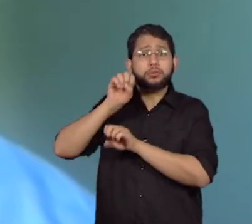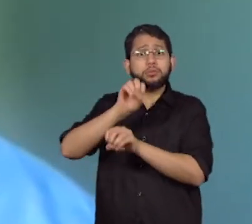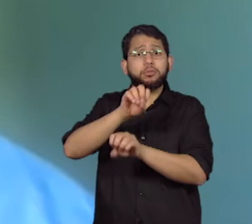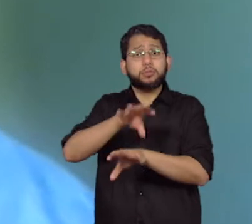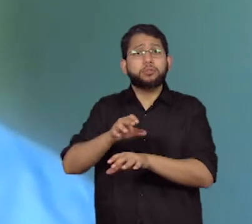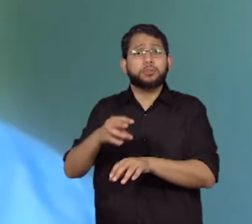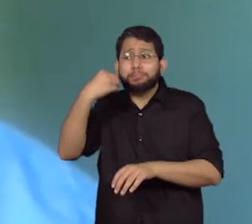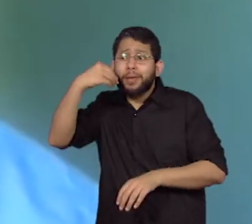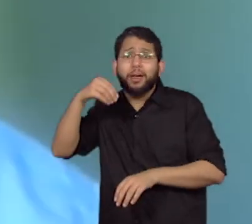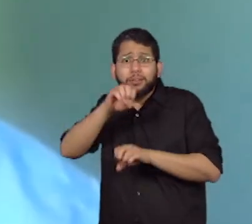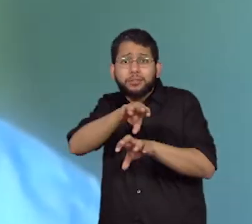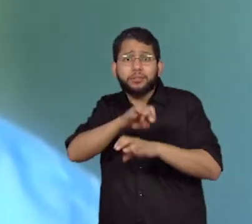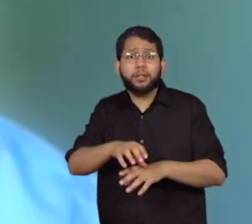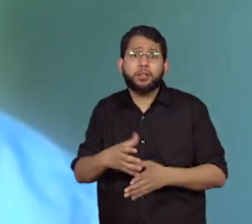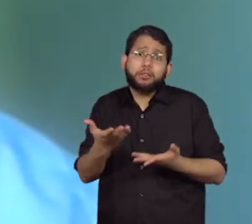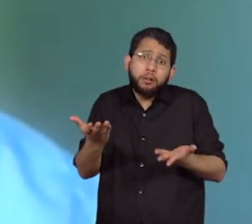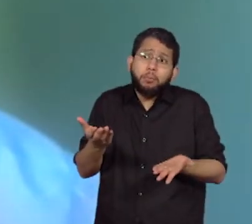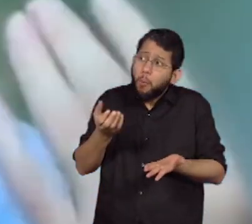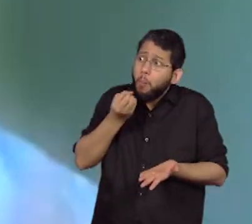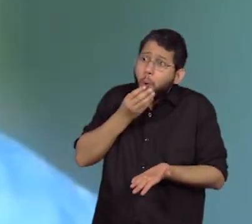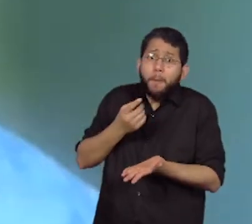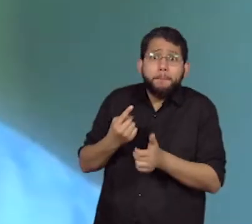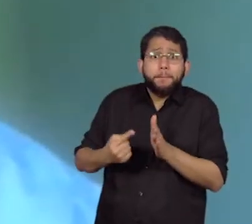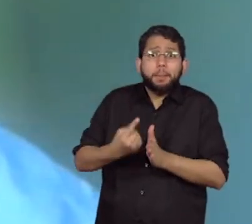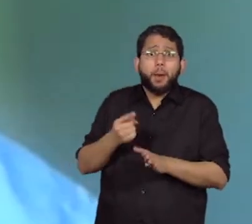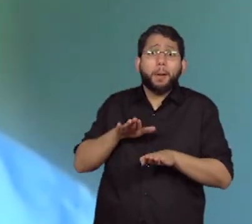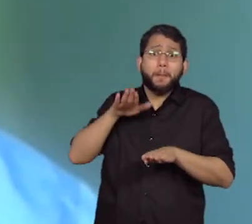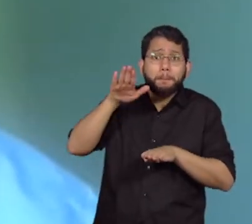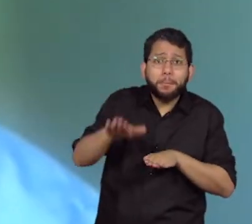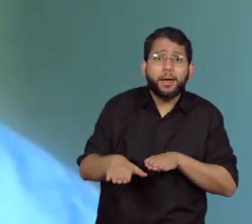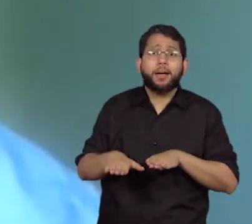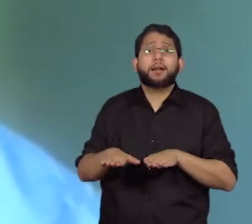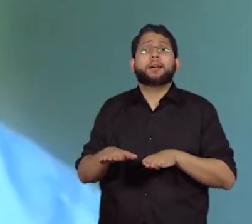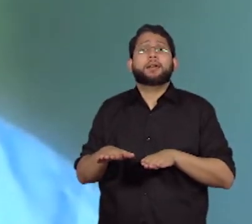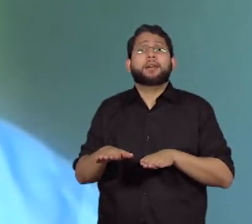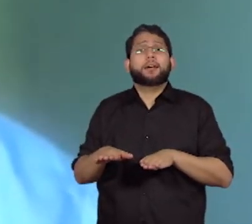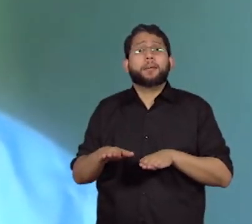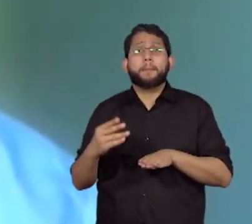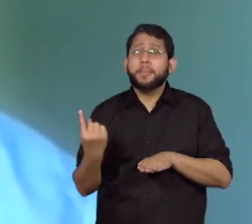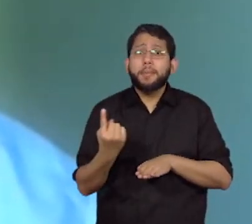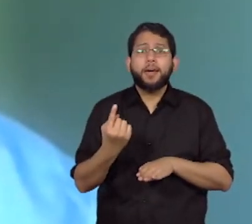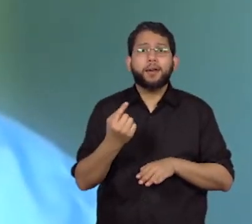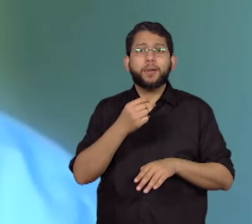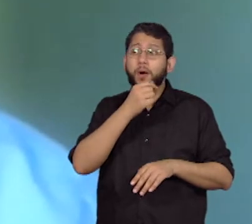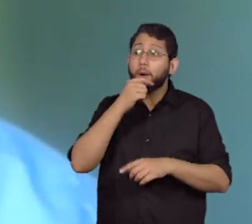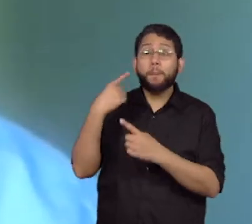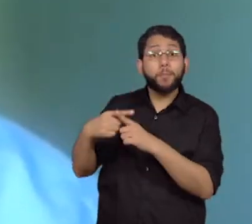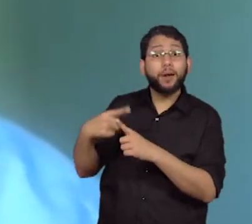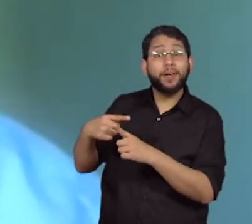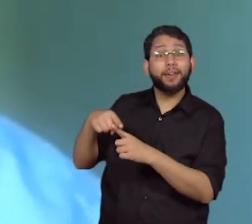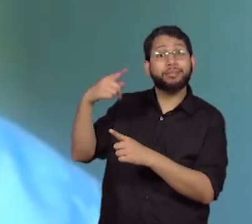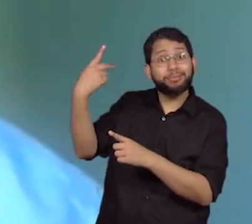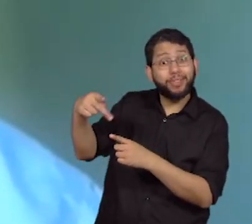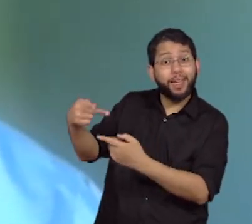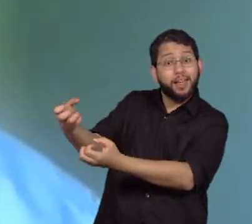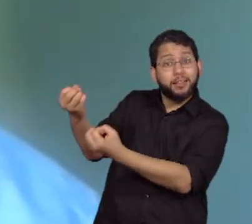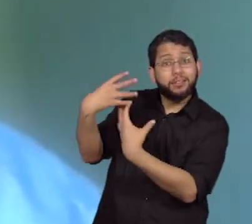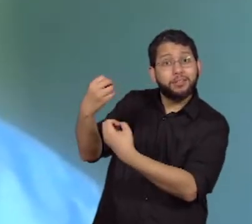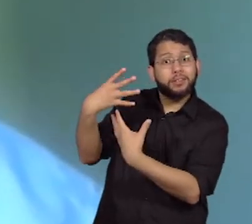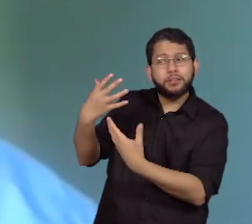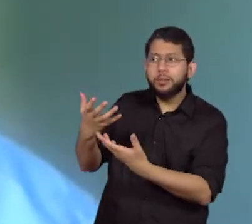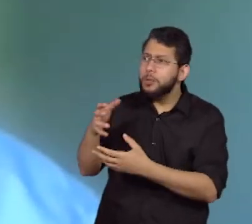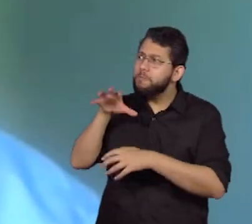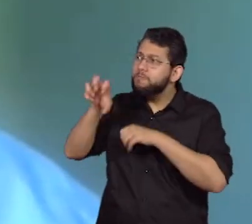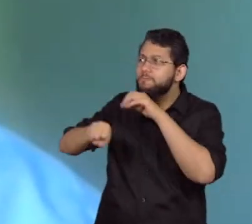é um caminho interessante e bom, porque é o conteúdo da própria plataforma.